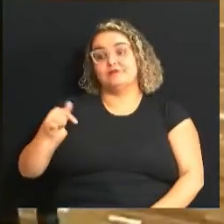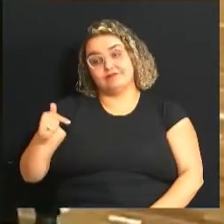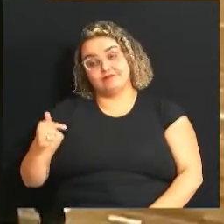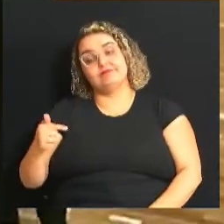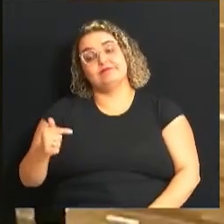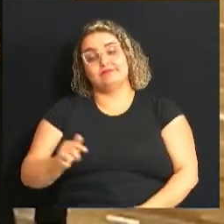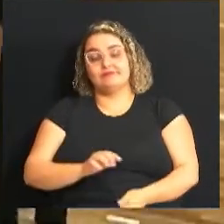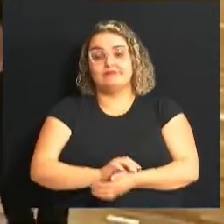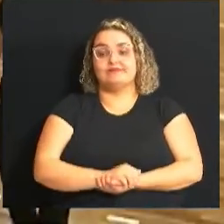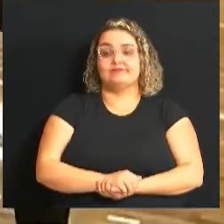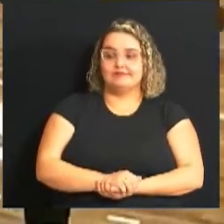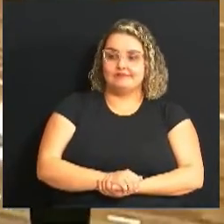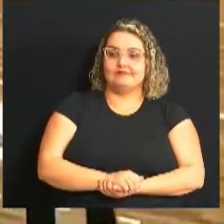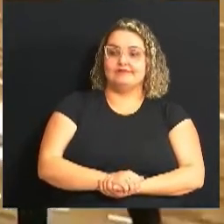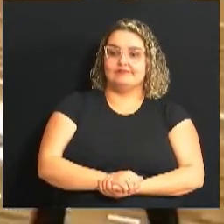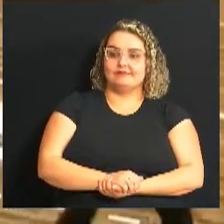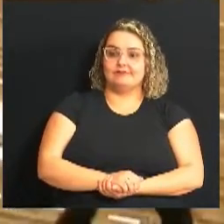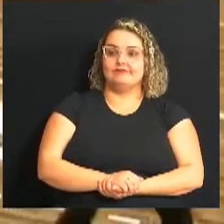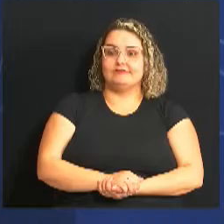78-57.